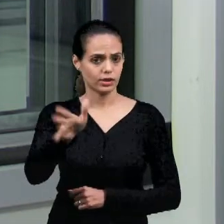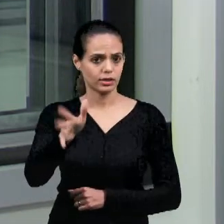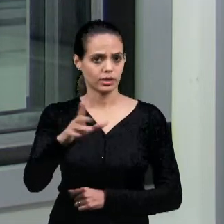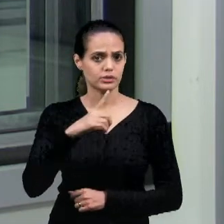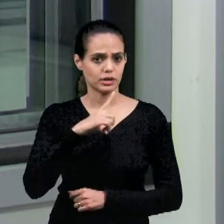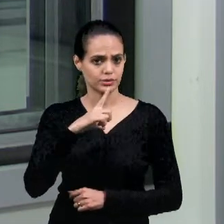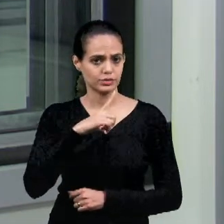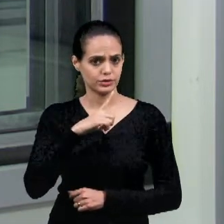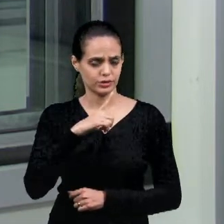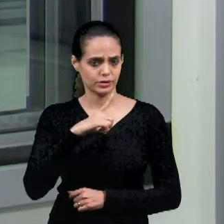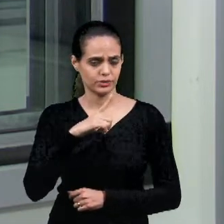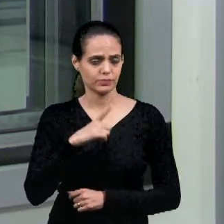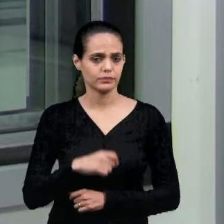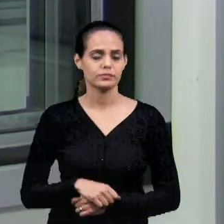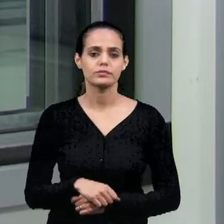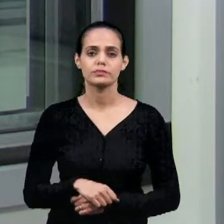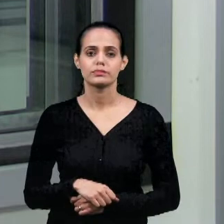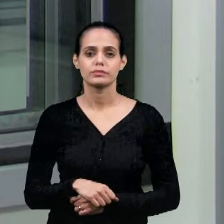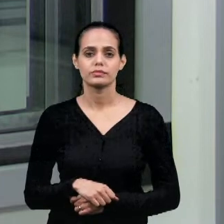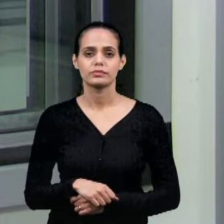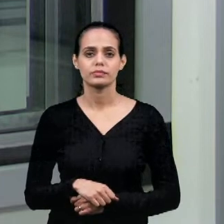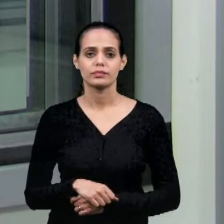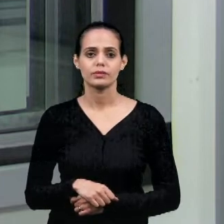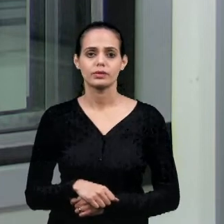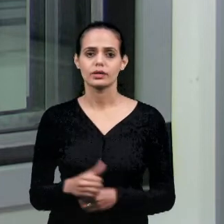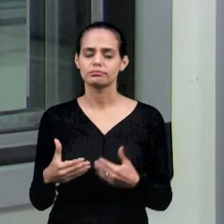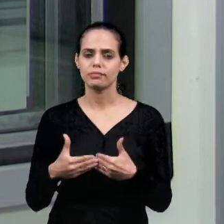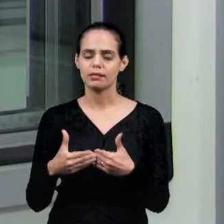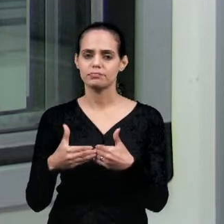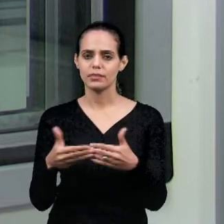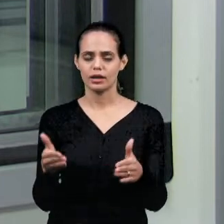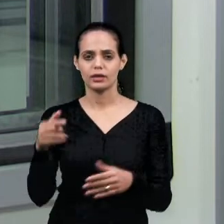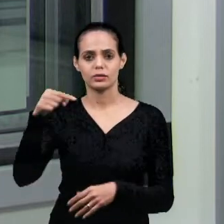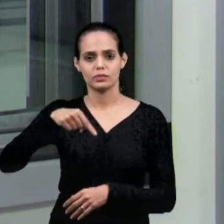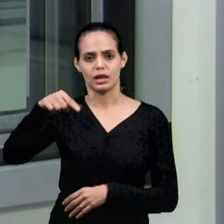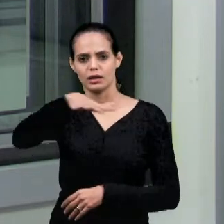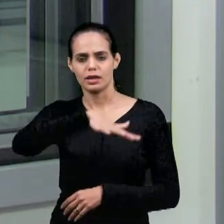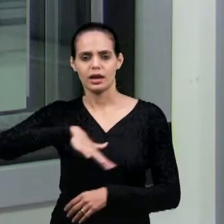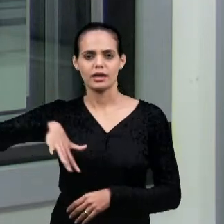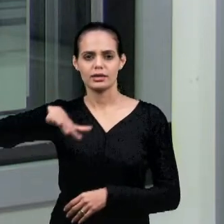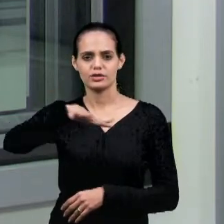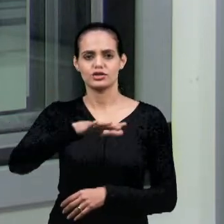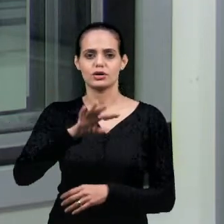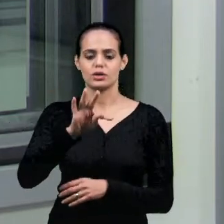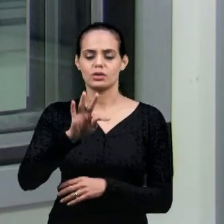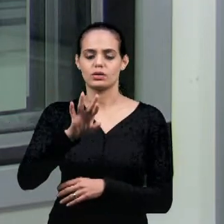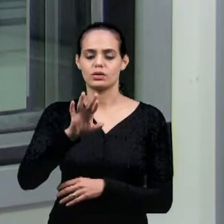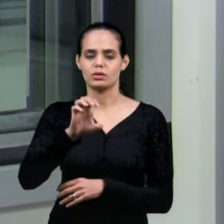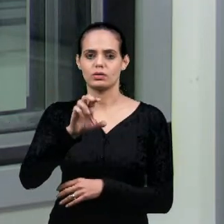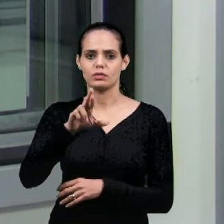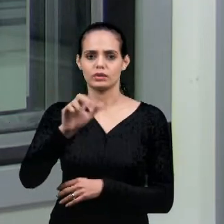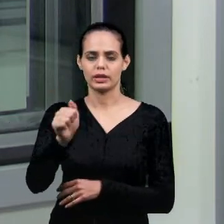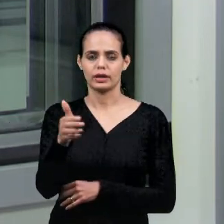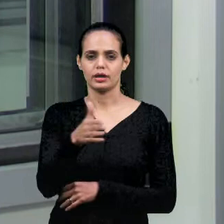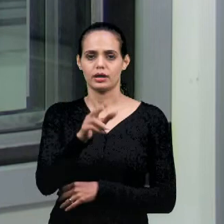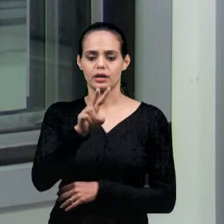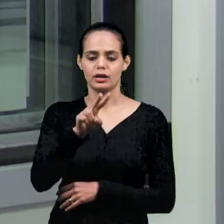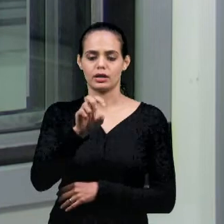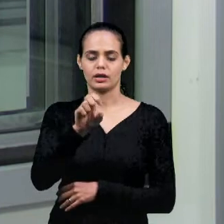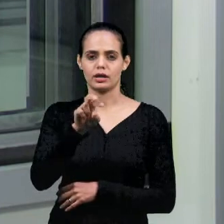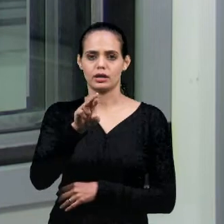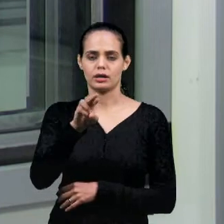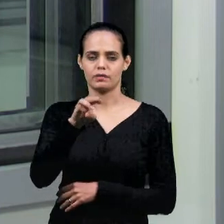mim, ele havia aberto um primeiro trabalho ali naquela região de Terra Vermelha. E quando eu saí de